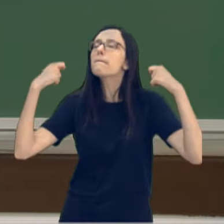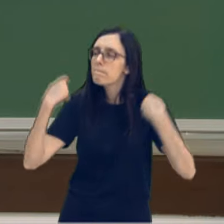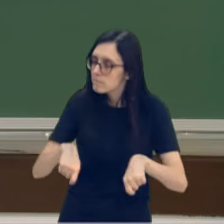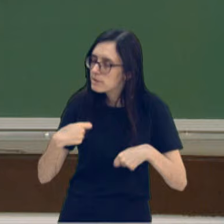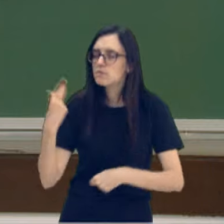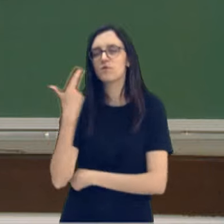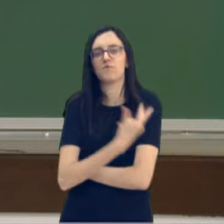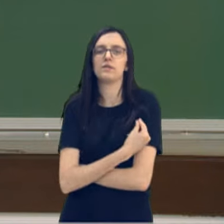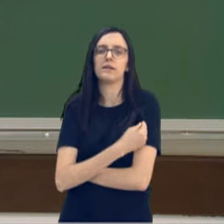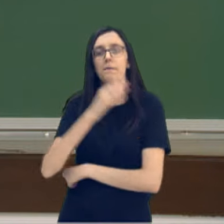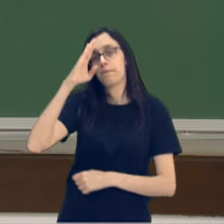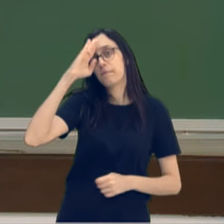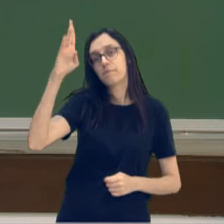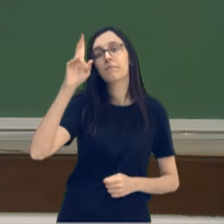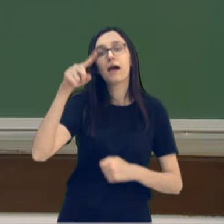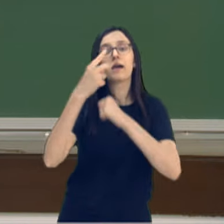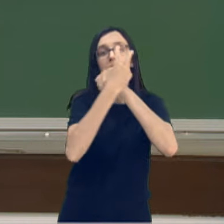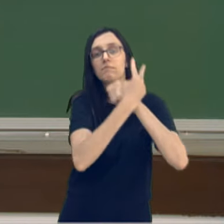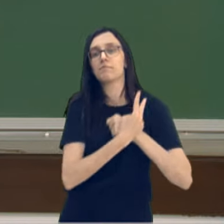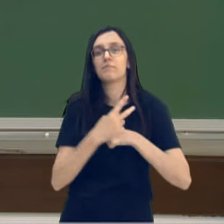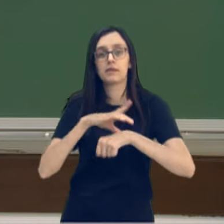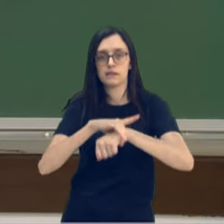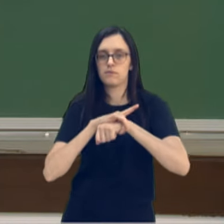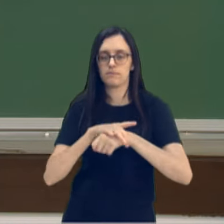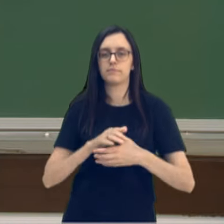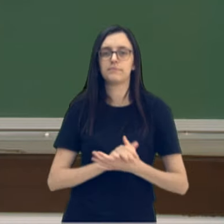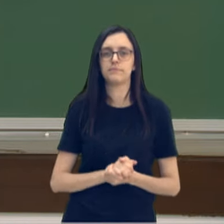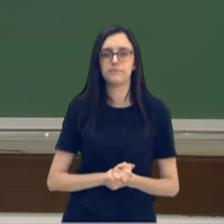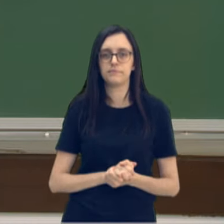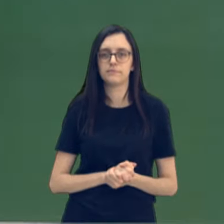aderir, principalmente pela segurança das outras pessoas.